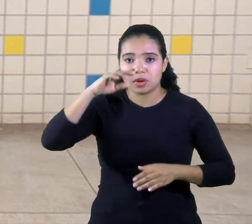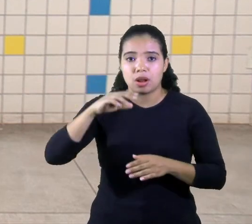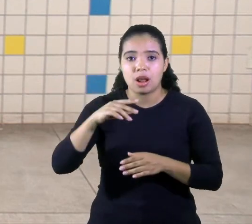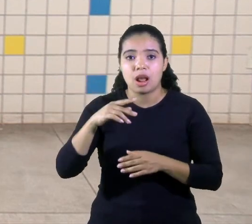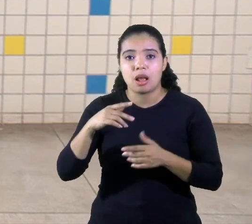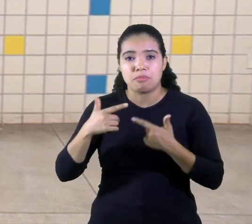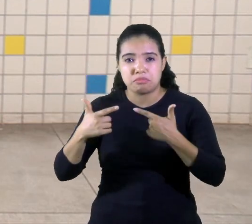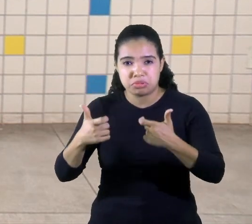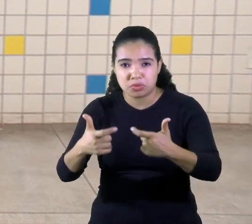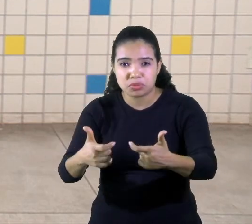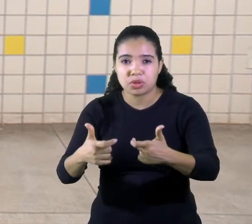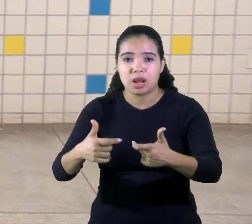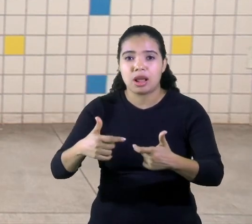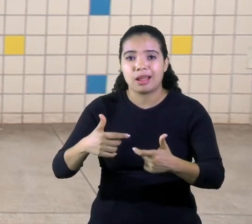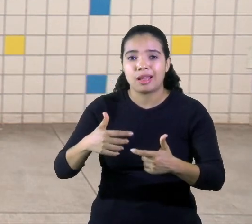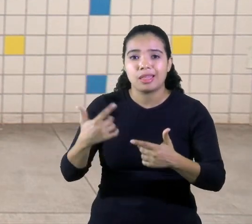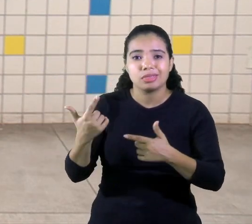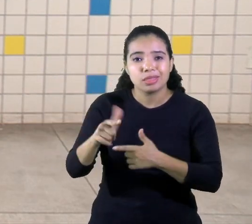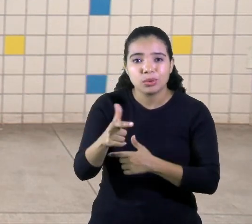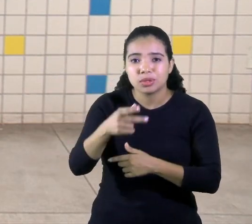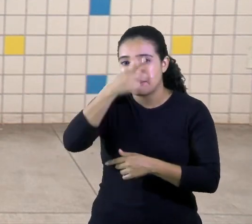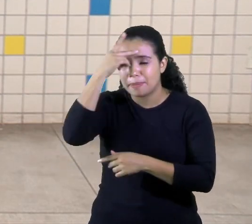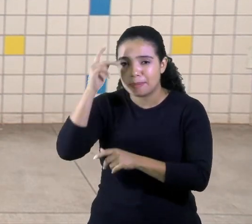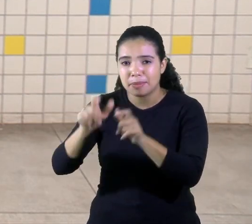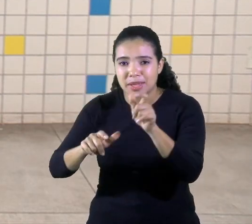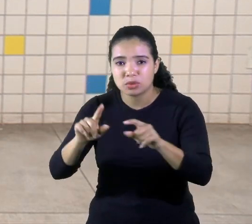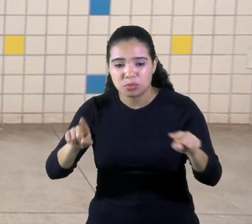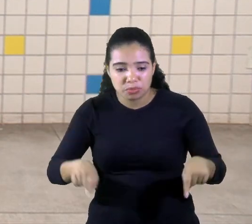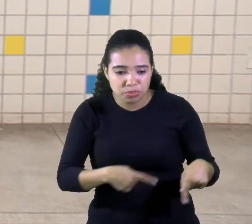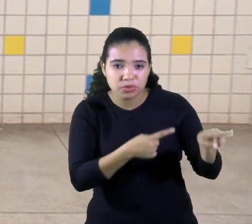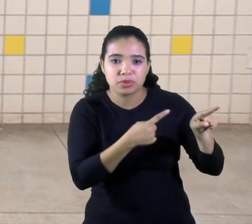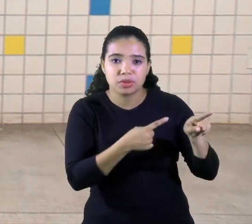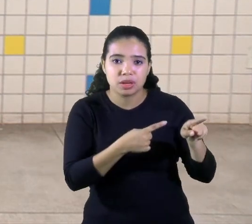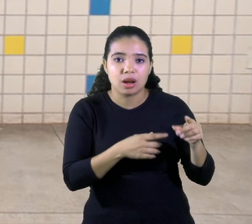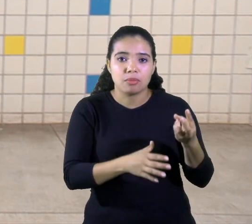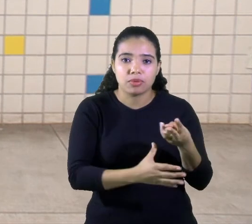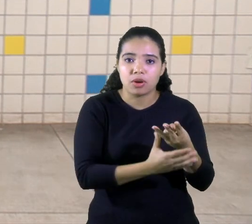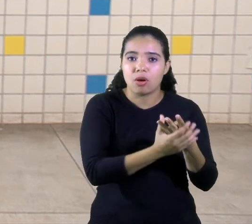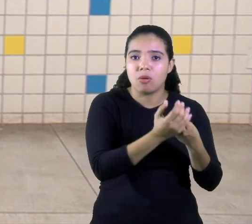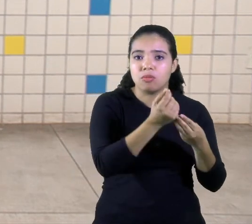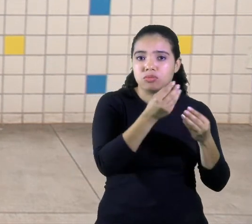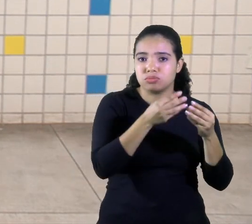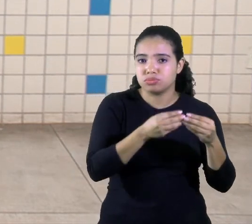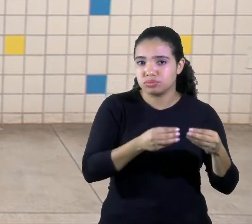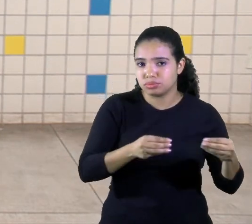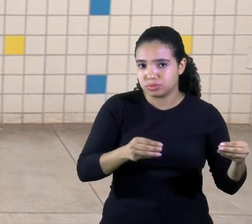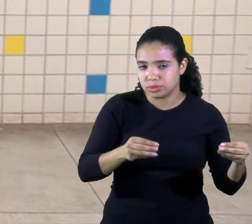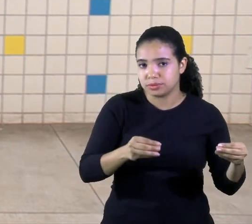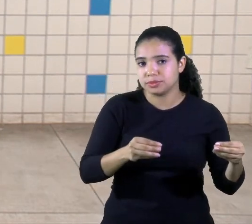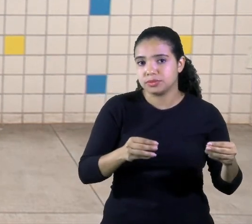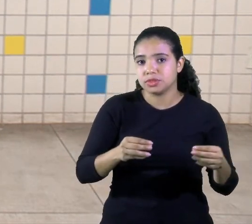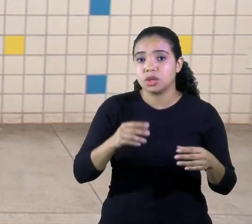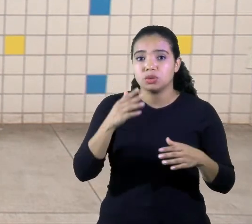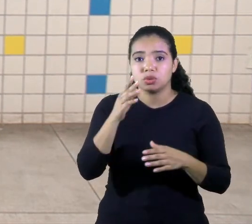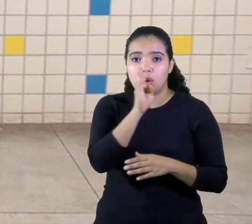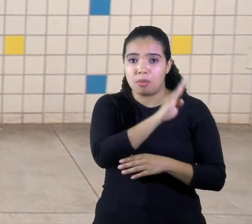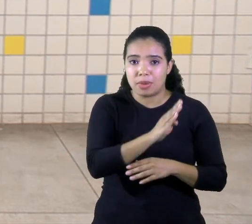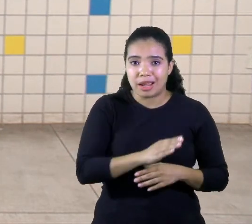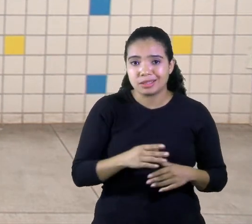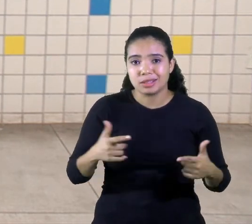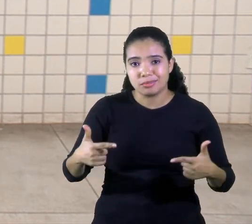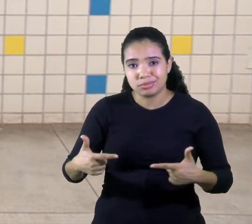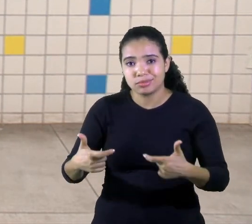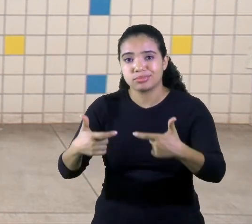poder combater as tropas brasileiras, porque a Tríplice Aliança foi dissolvida. No final das contas, só ficou o Brasil combatendo